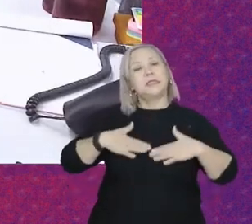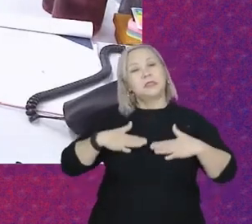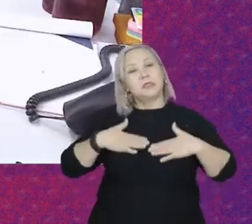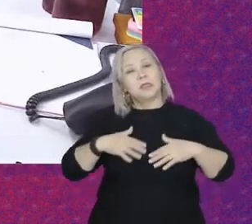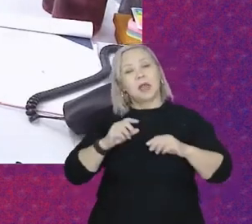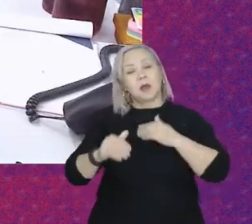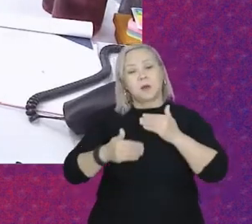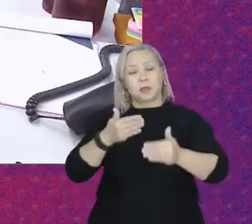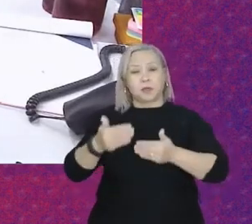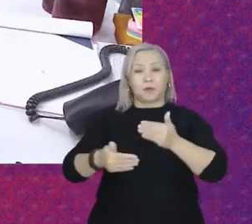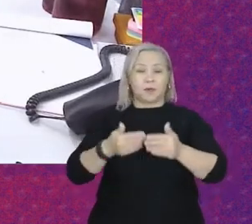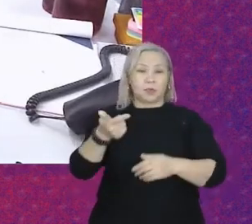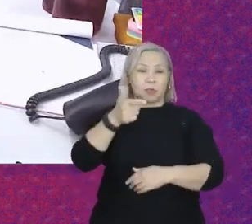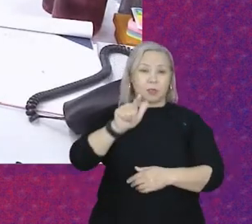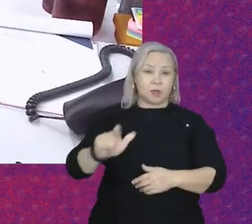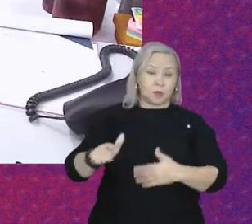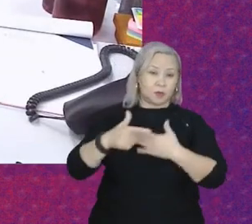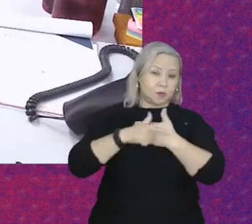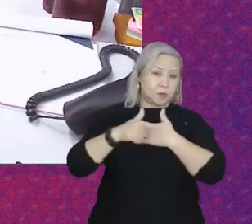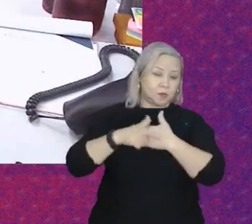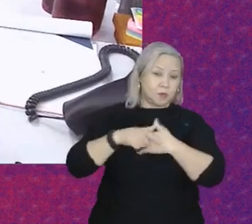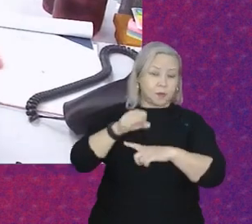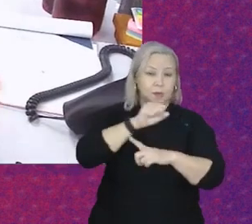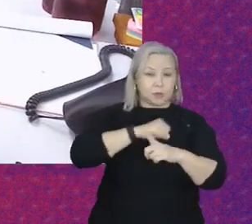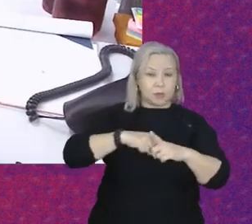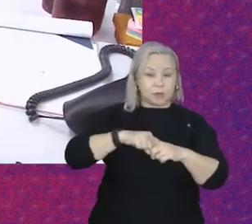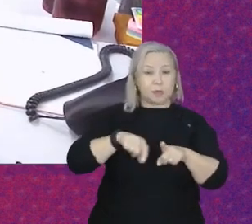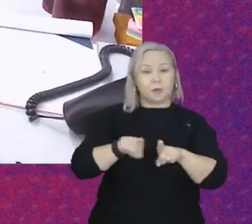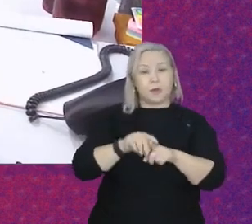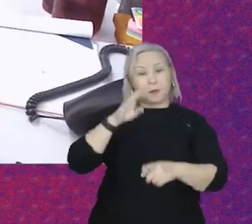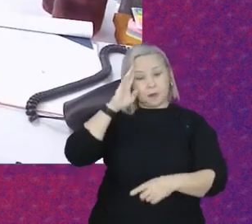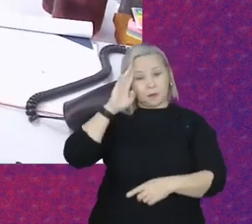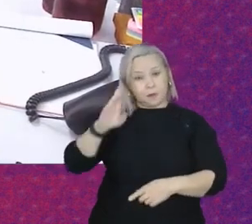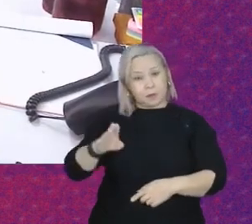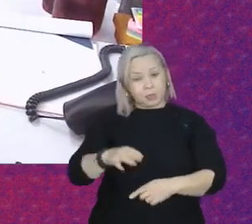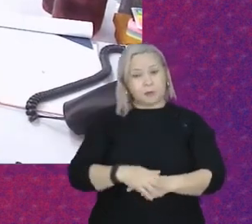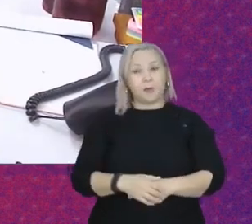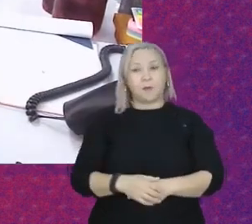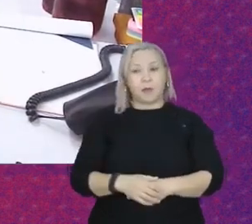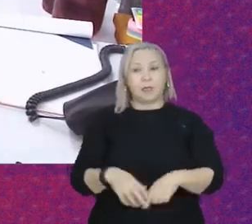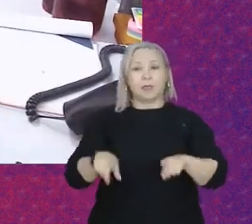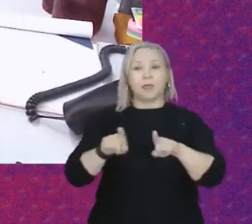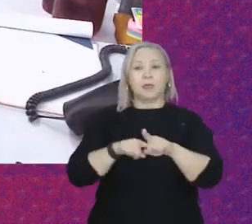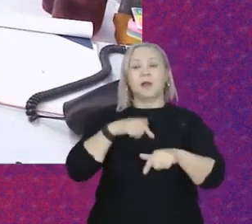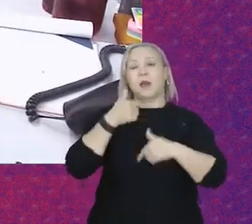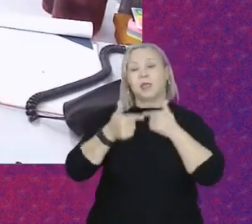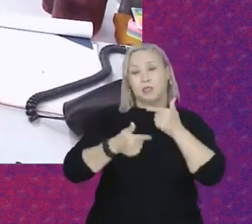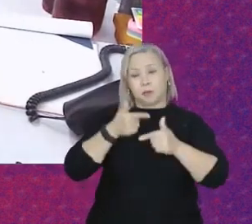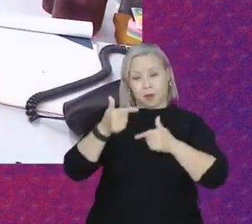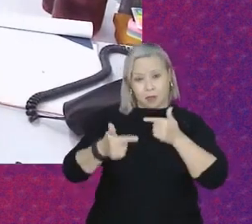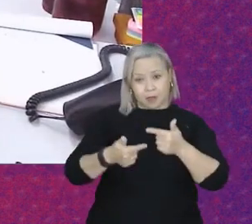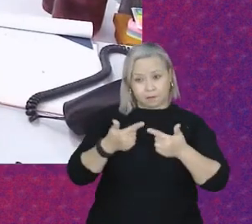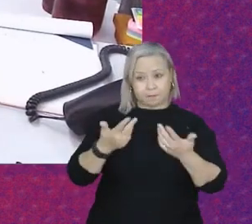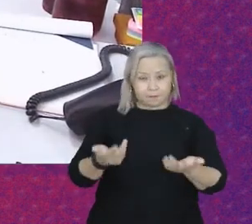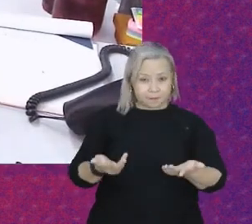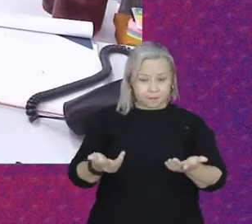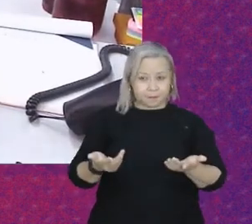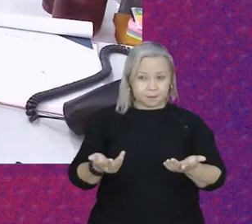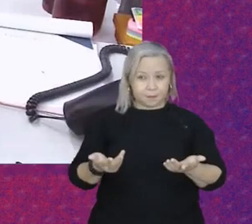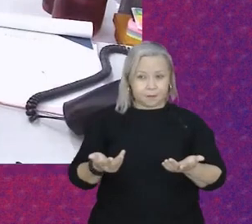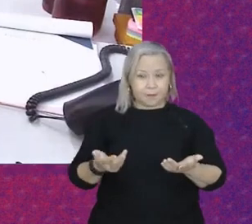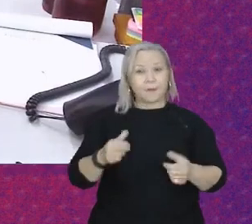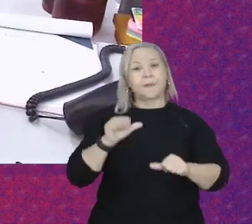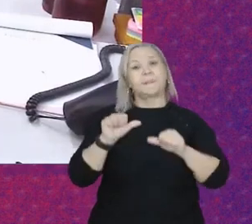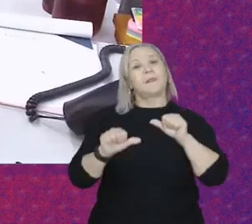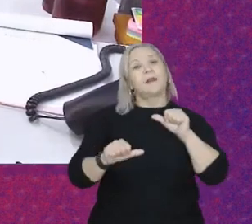para desenvolver seus outros papéis sociais, inclusive, principalmente, talvez, o do mundo do trabalho,